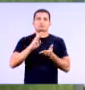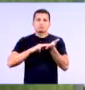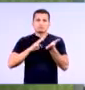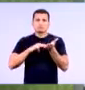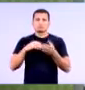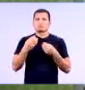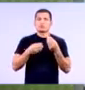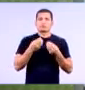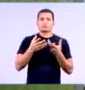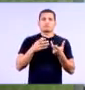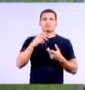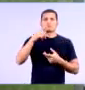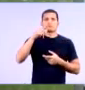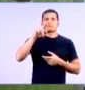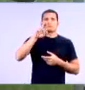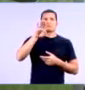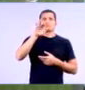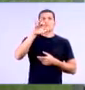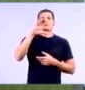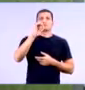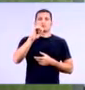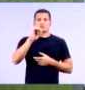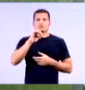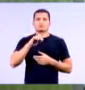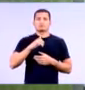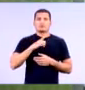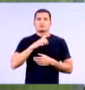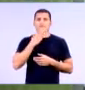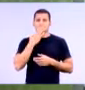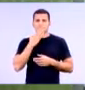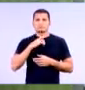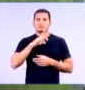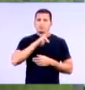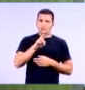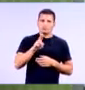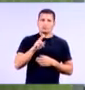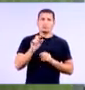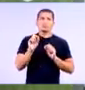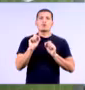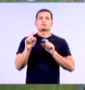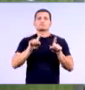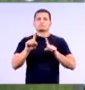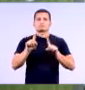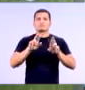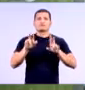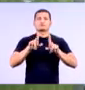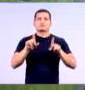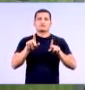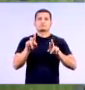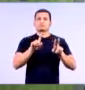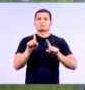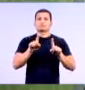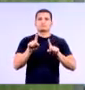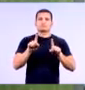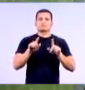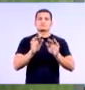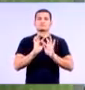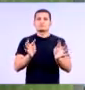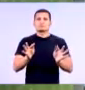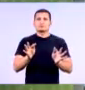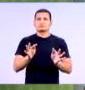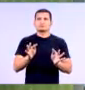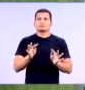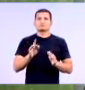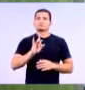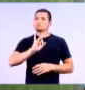pode ser público ou privado. O atributo tem um tipo, o atributo tem um nome. O que vai diferenciar um atributo de um método? Simples, tá na cara,